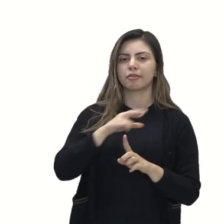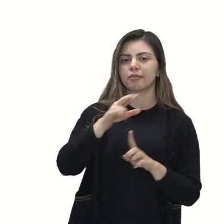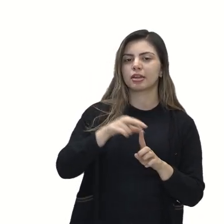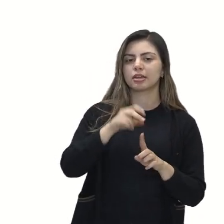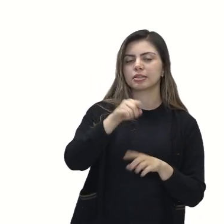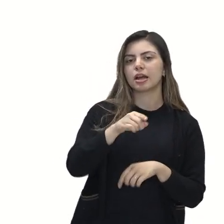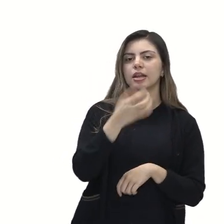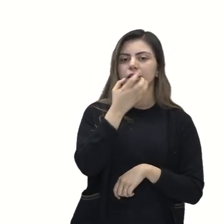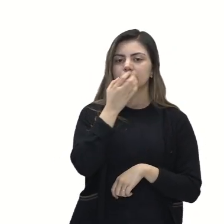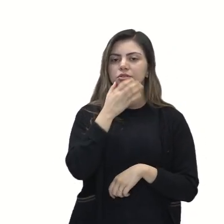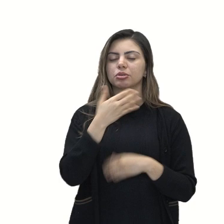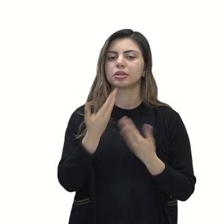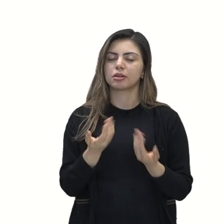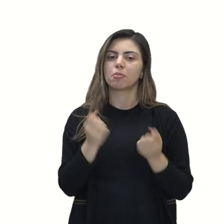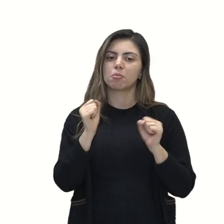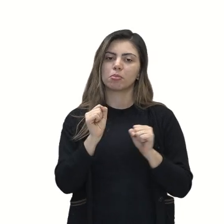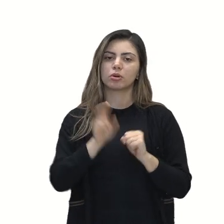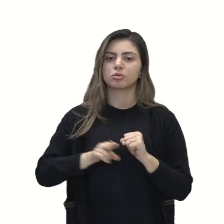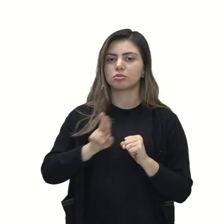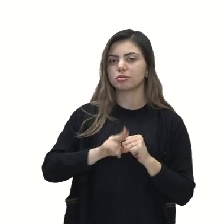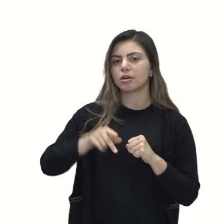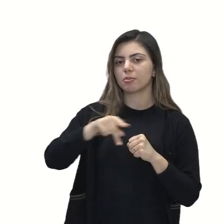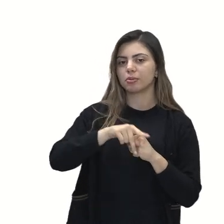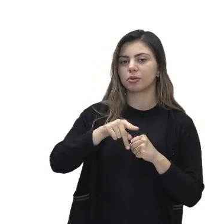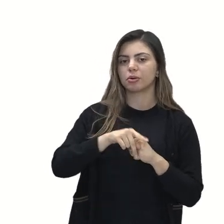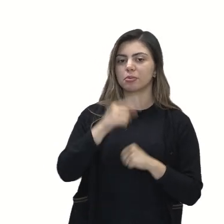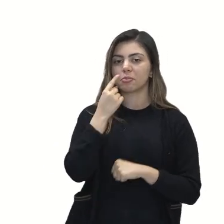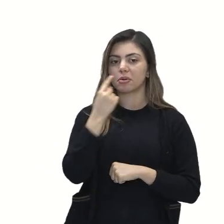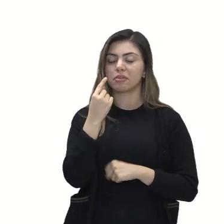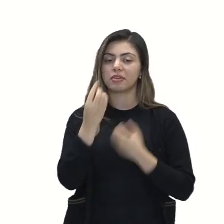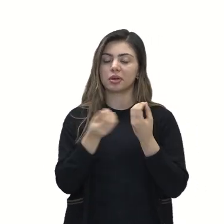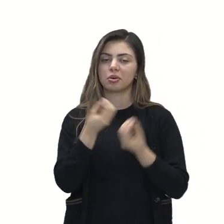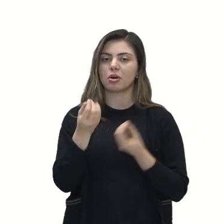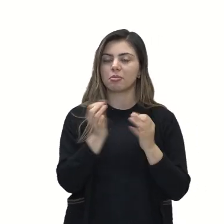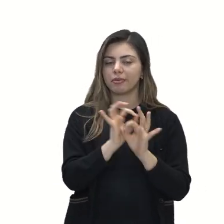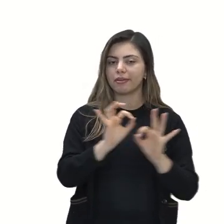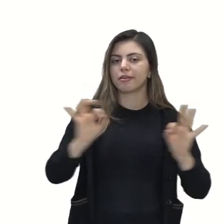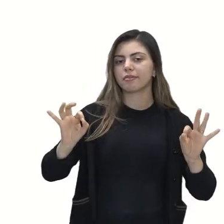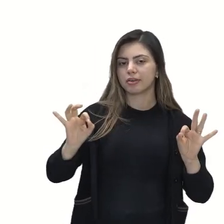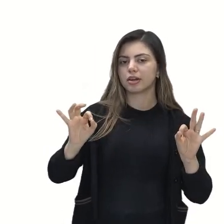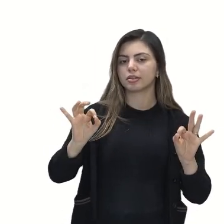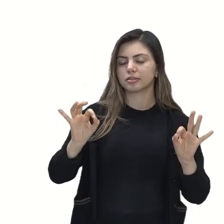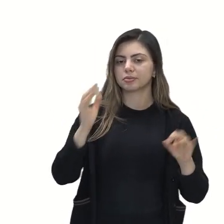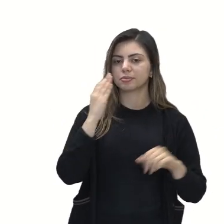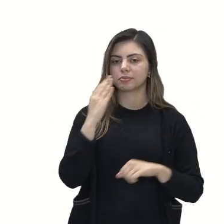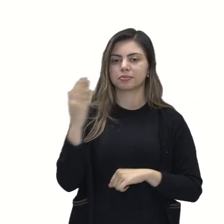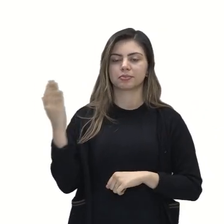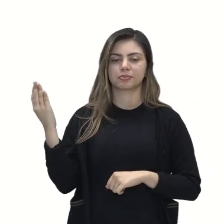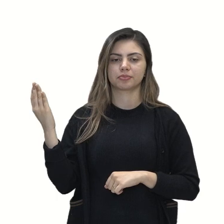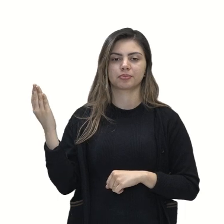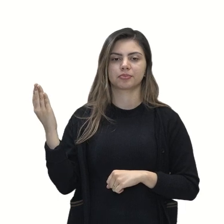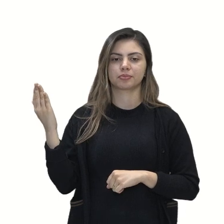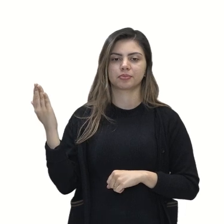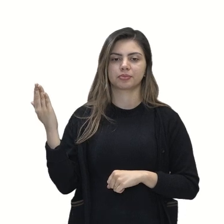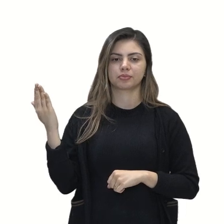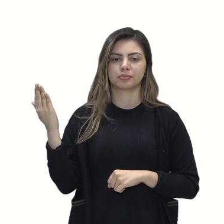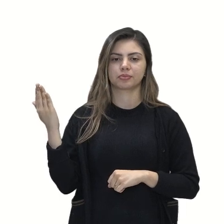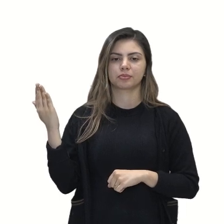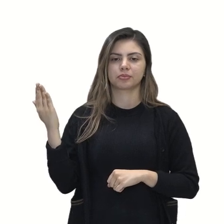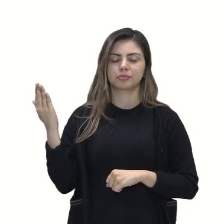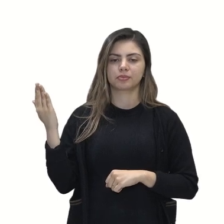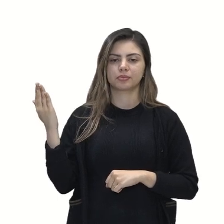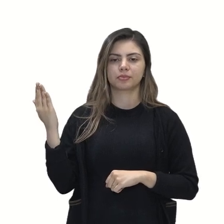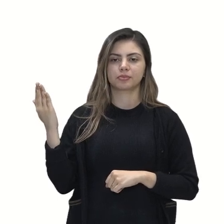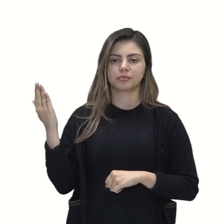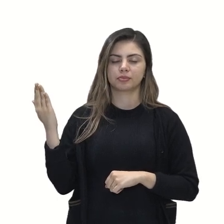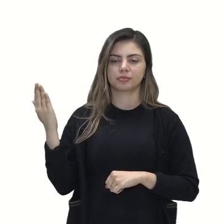vai ficar aqui. Vamos ver a resposta, a frase com o pronome relativo. The dog that lives